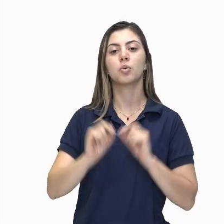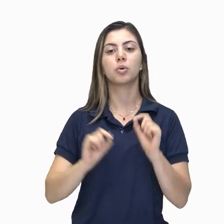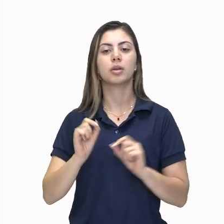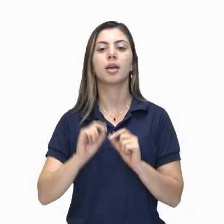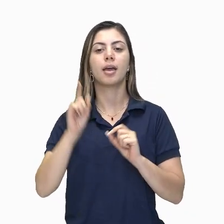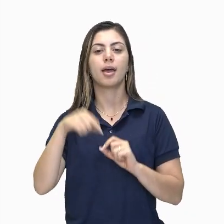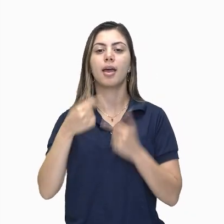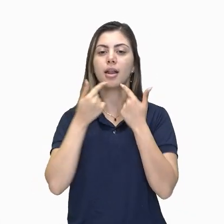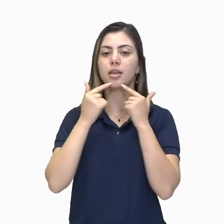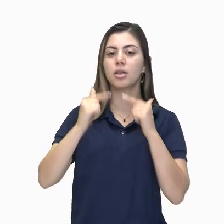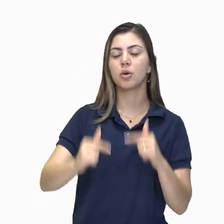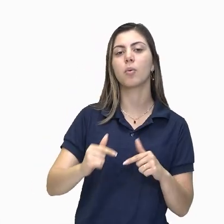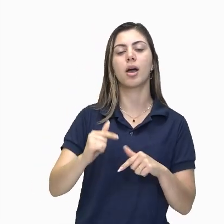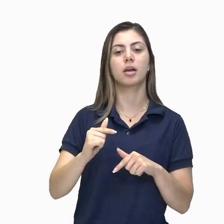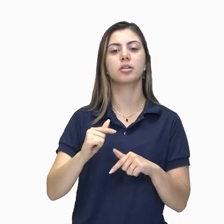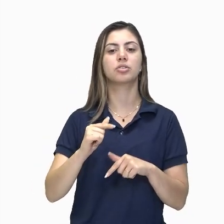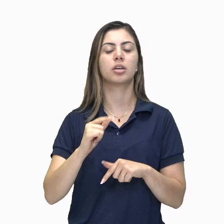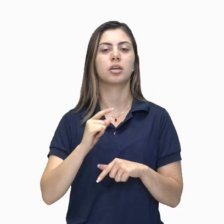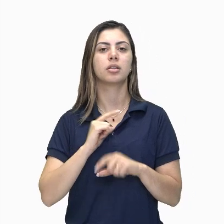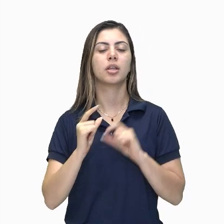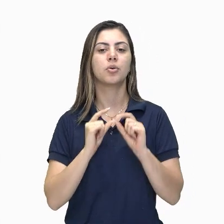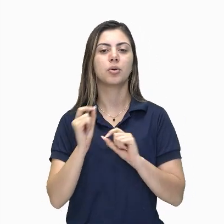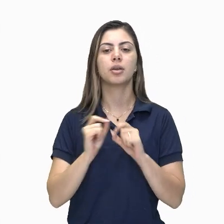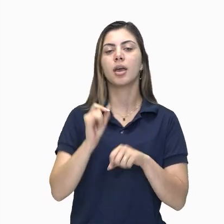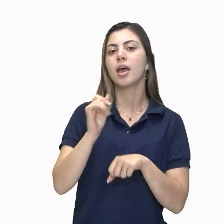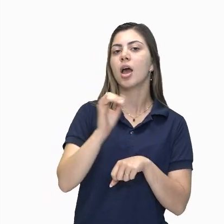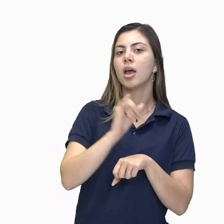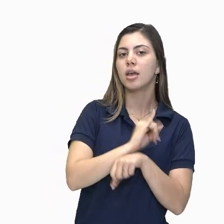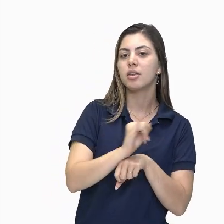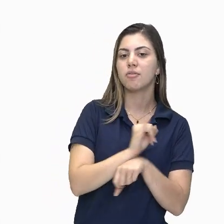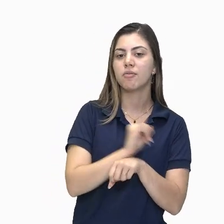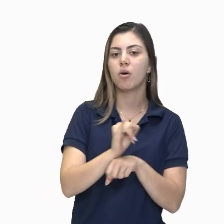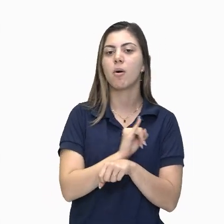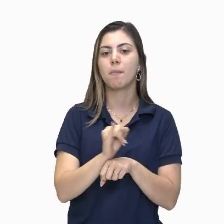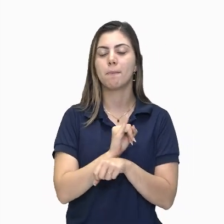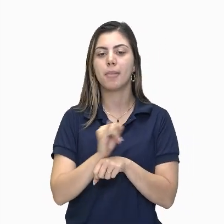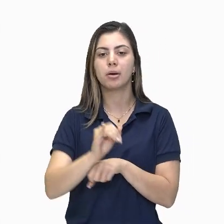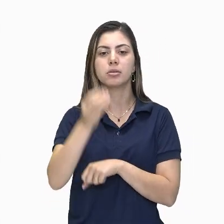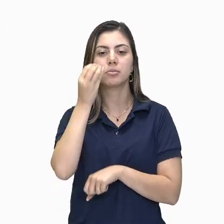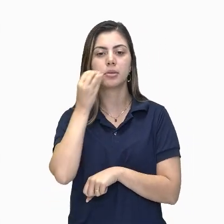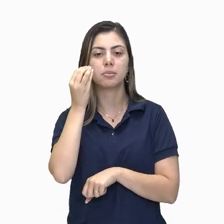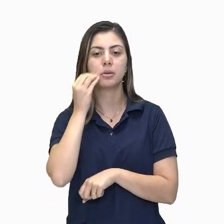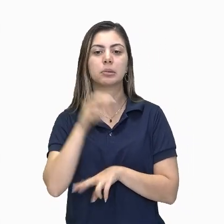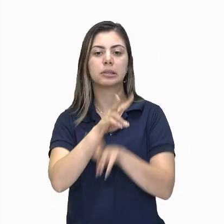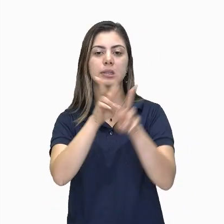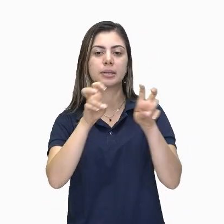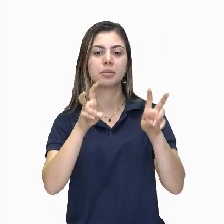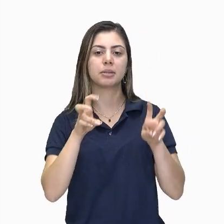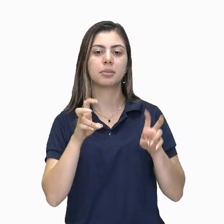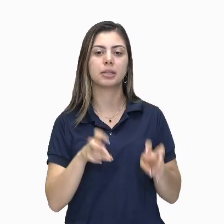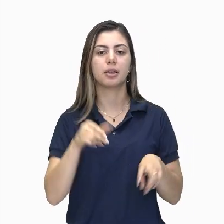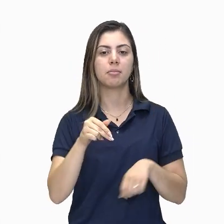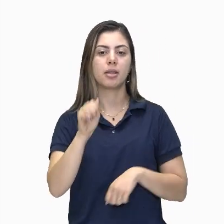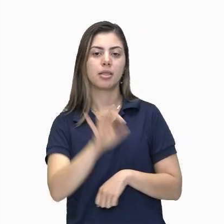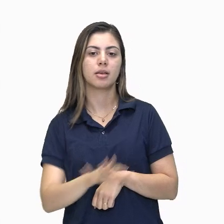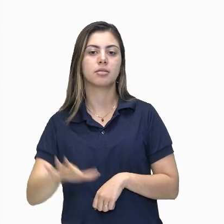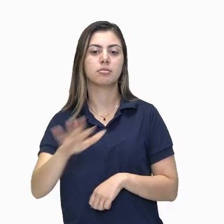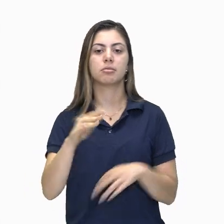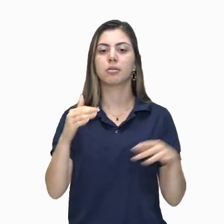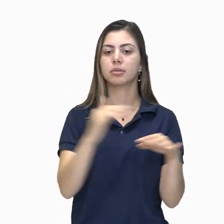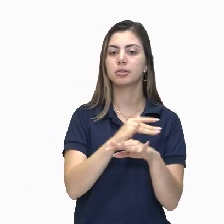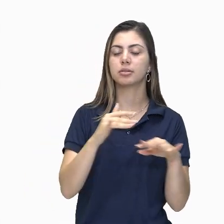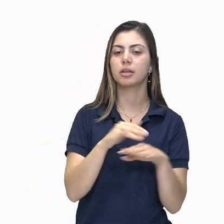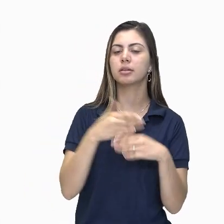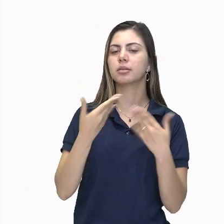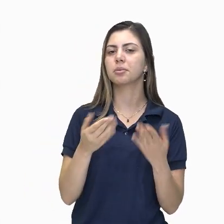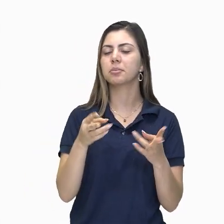e experimental, temas urbanos e nacionais com foco na identidade brasileira. Esse uso de linguagem coloquial e